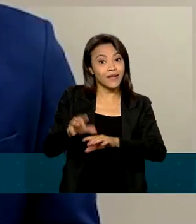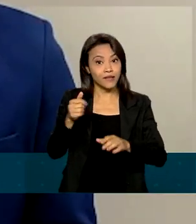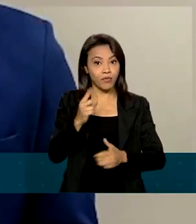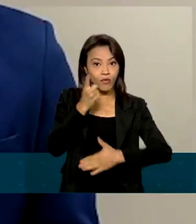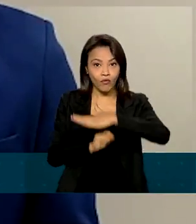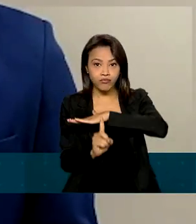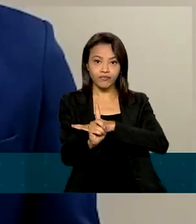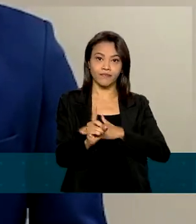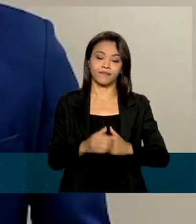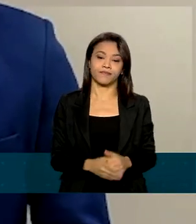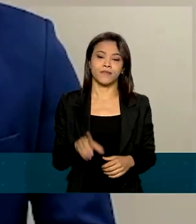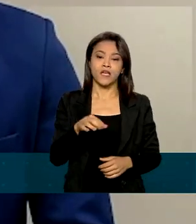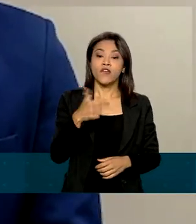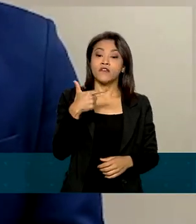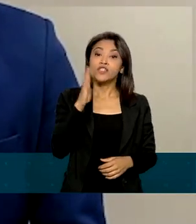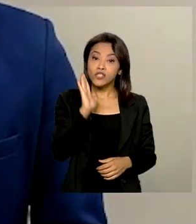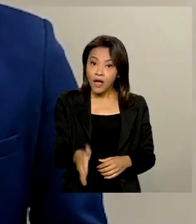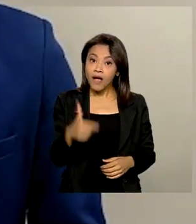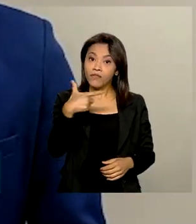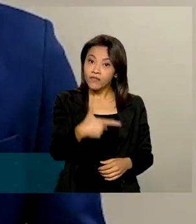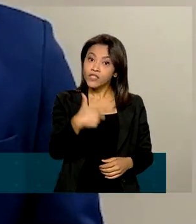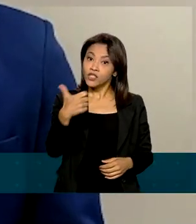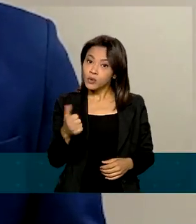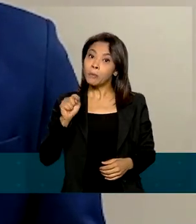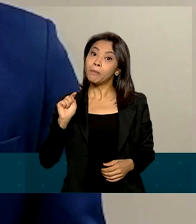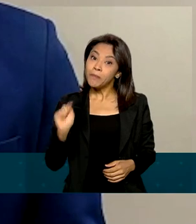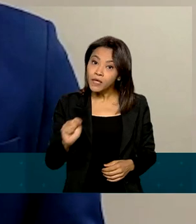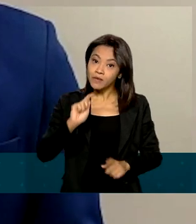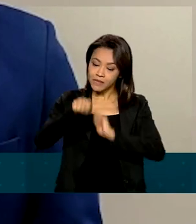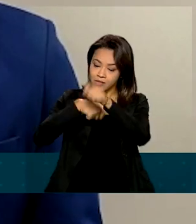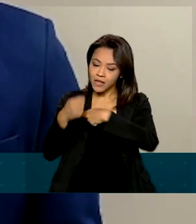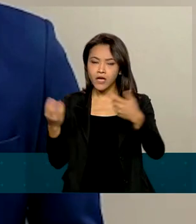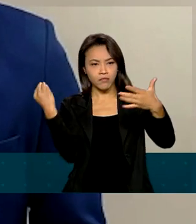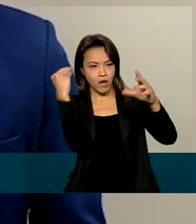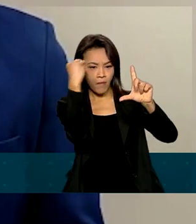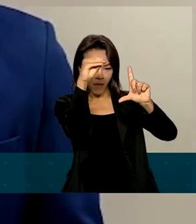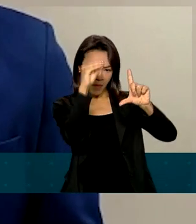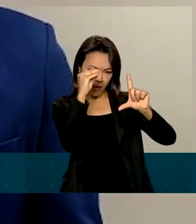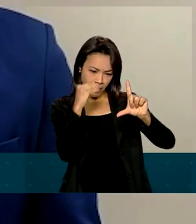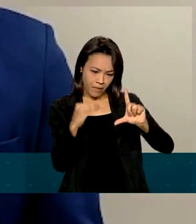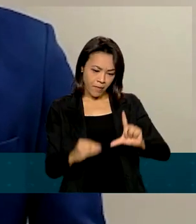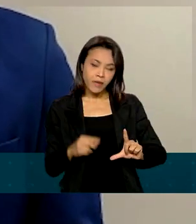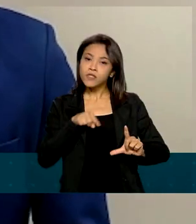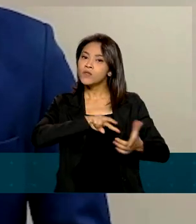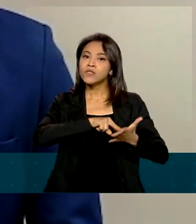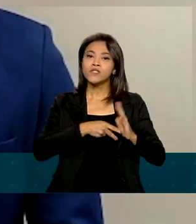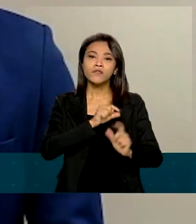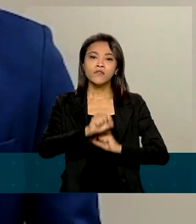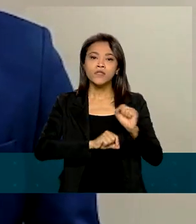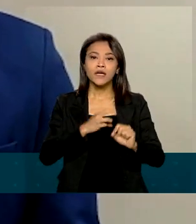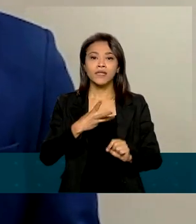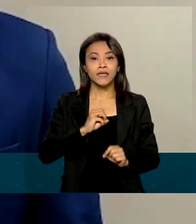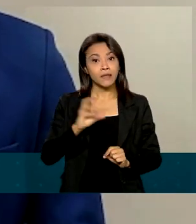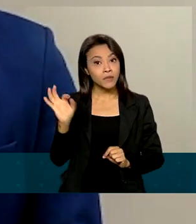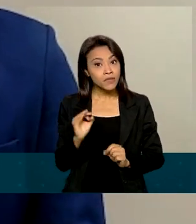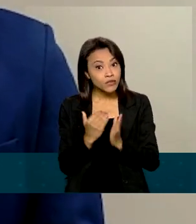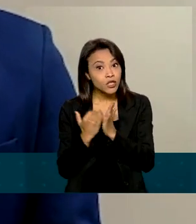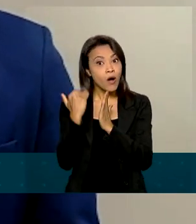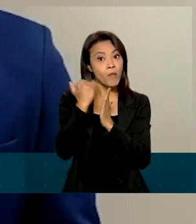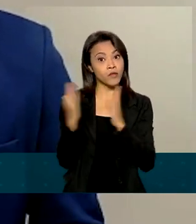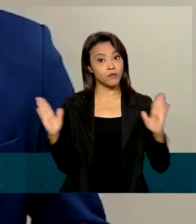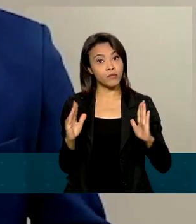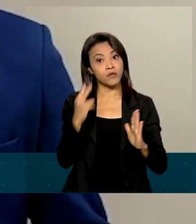Já são 21 mil sinais que são disponibilizados nessa plataforma, o que representa 30% de aumento em dois anos.